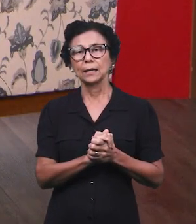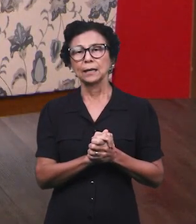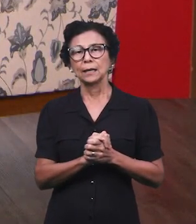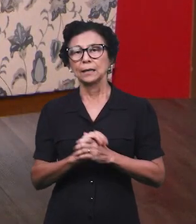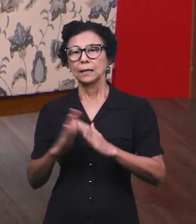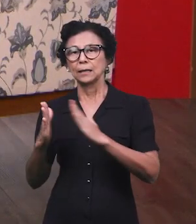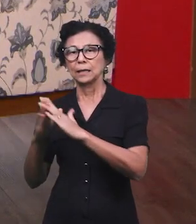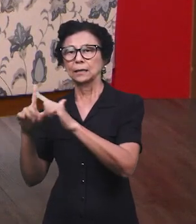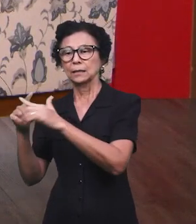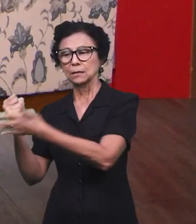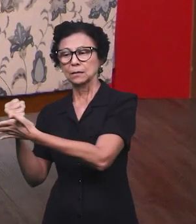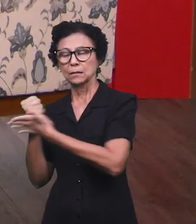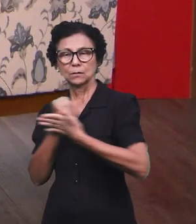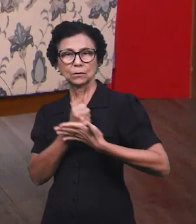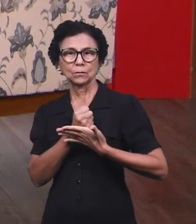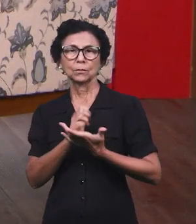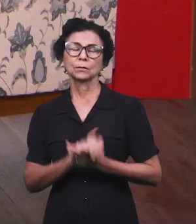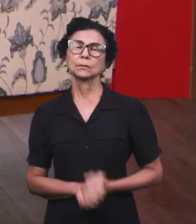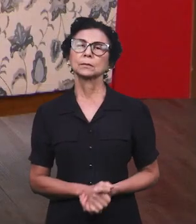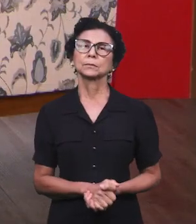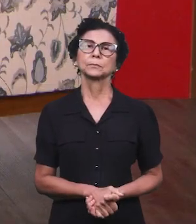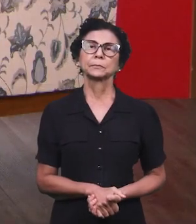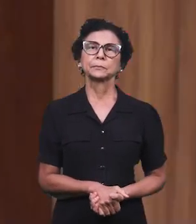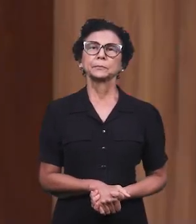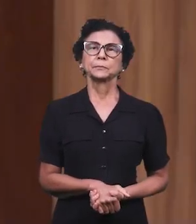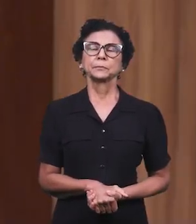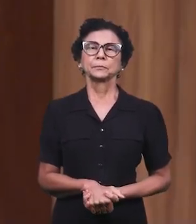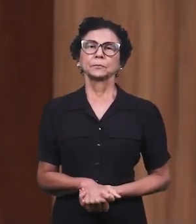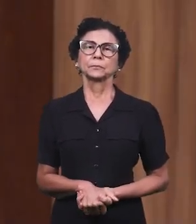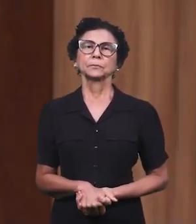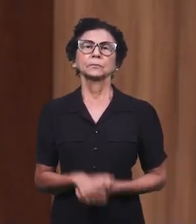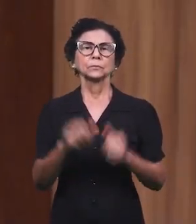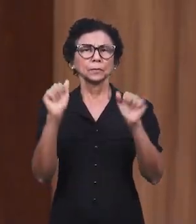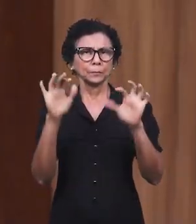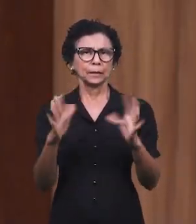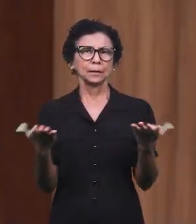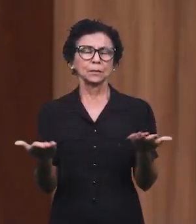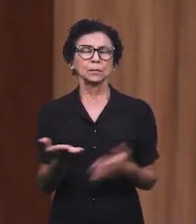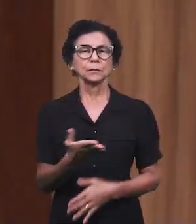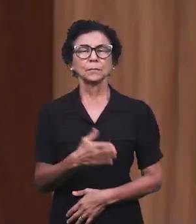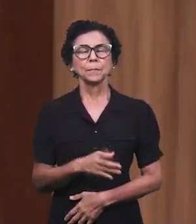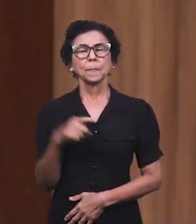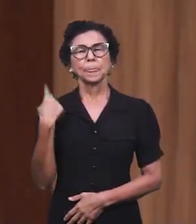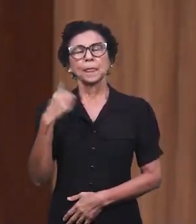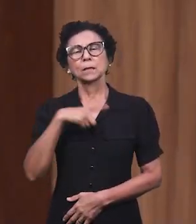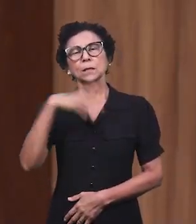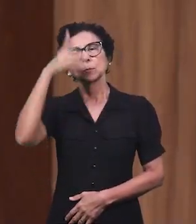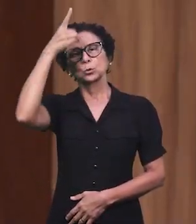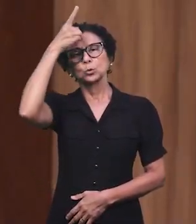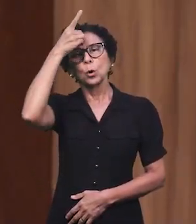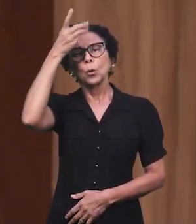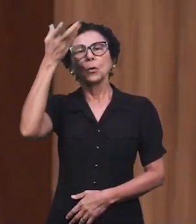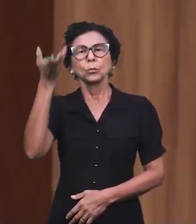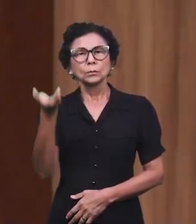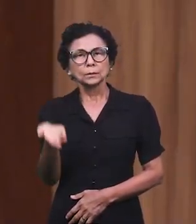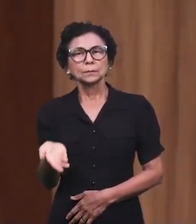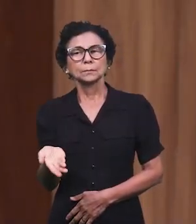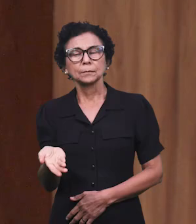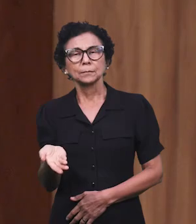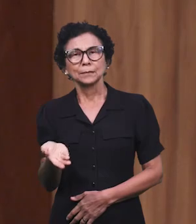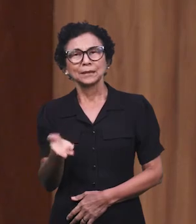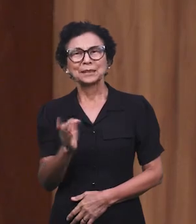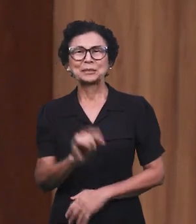igreja, que é uma bênção que nós temos, dom espiritual no lar. Isso é um assunto que fica para um novo capítulo. Nós